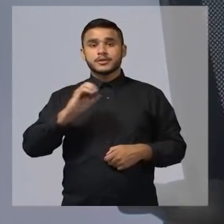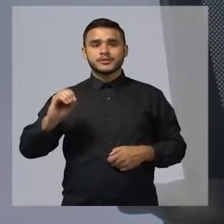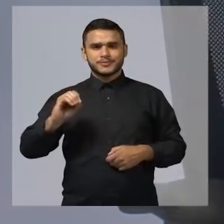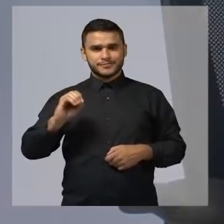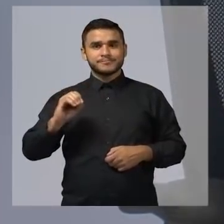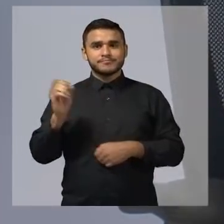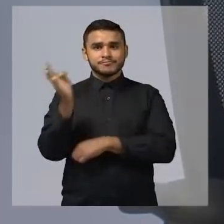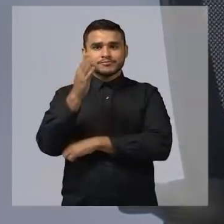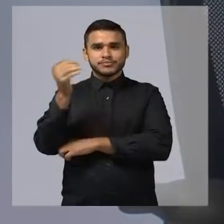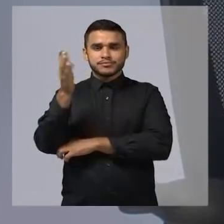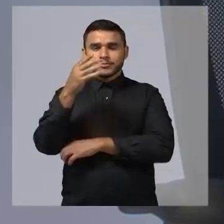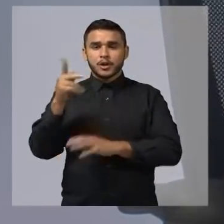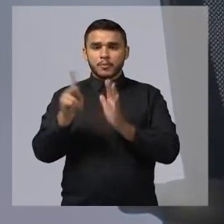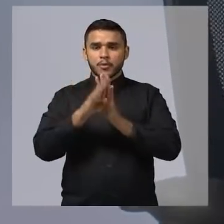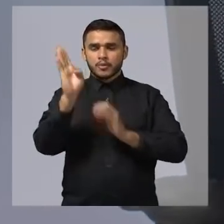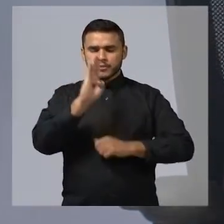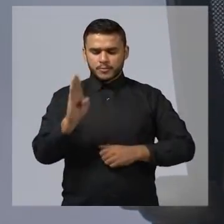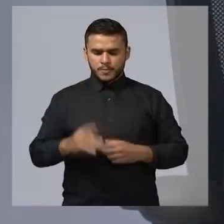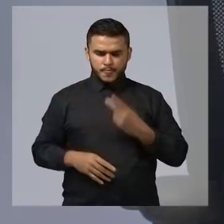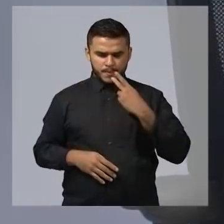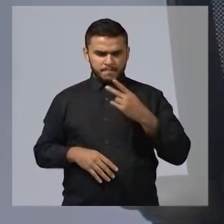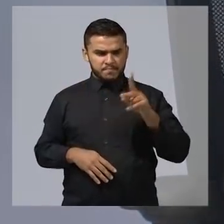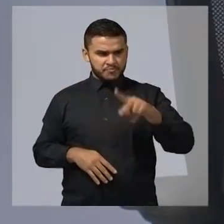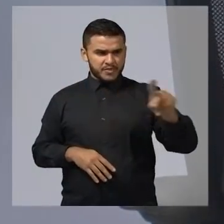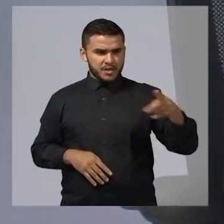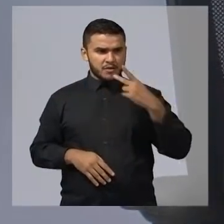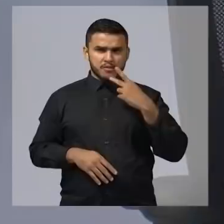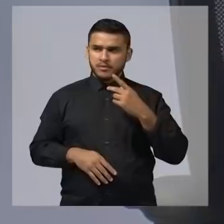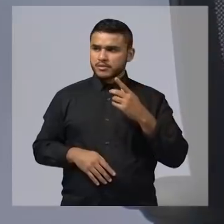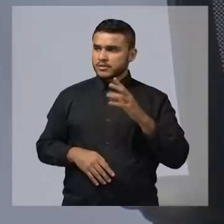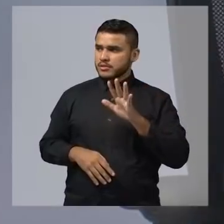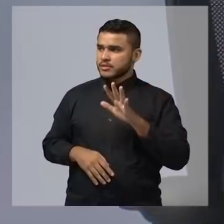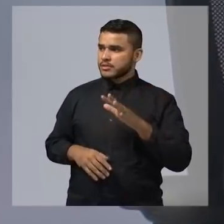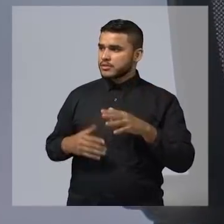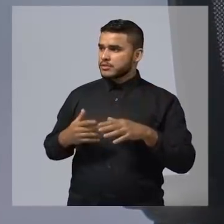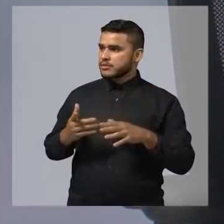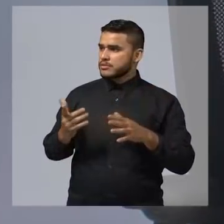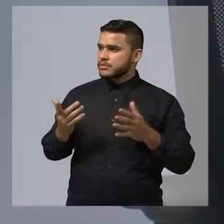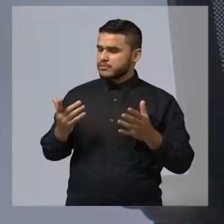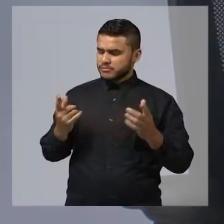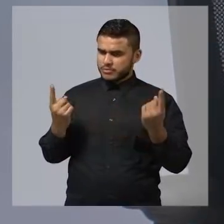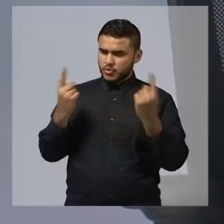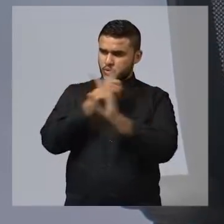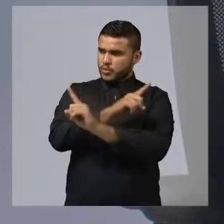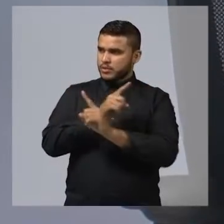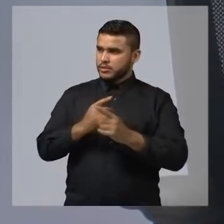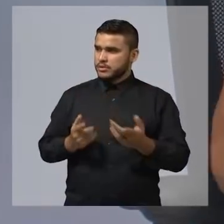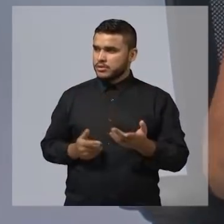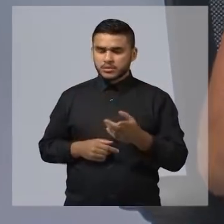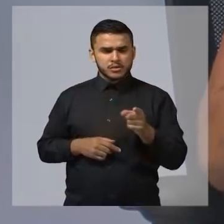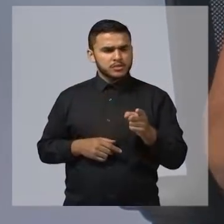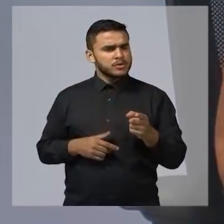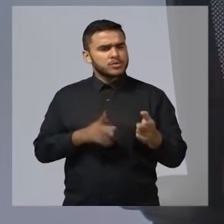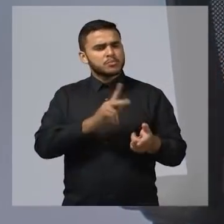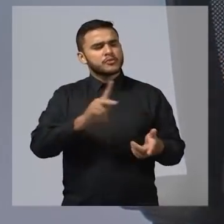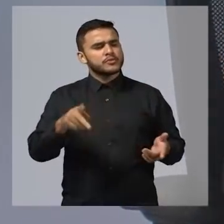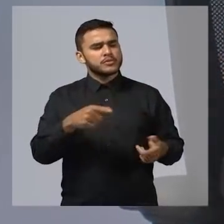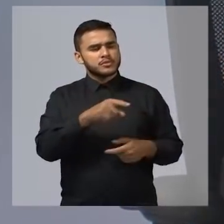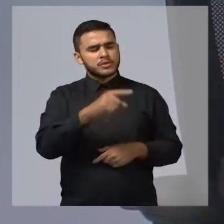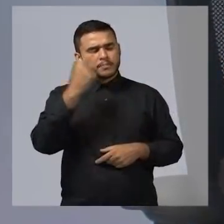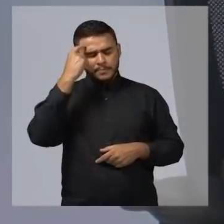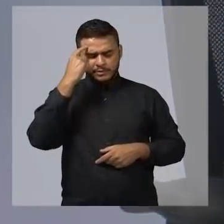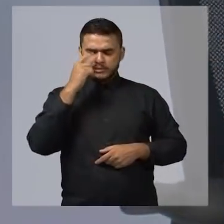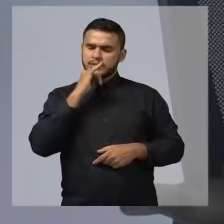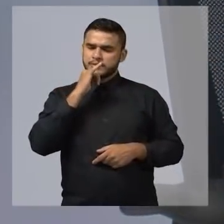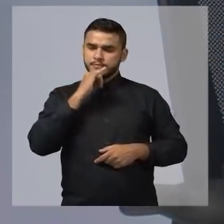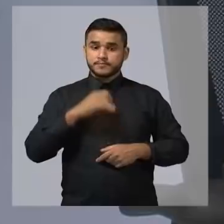professora, quando eu falei isso, ela falou, não pode ser o contrário, não. Progresso e ordem. A senhora, qual é a profissão da senhora? Professora. Imagina a senhora chegar dentro da sala da